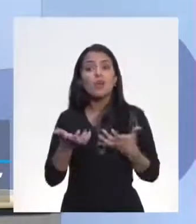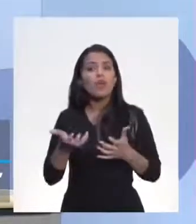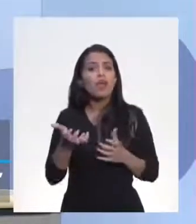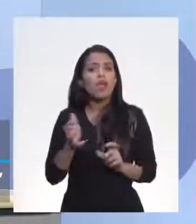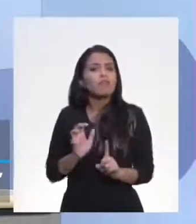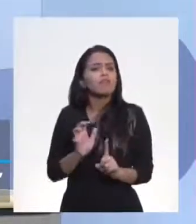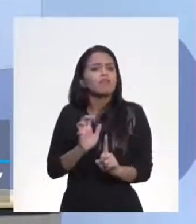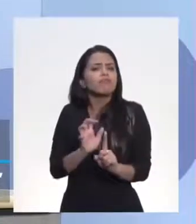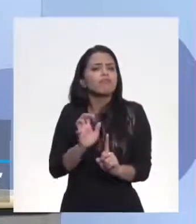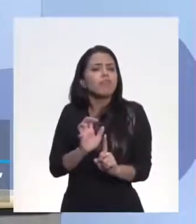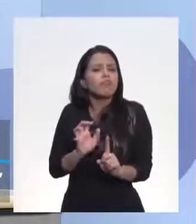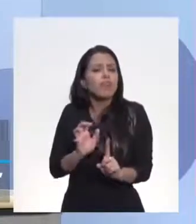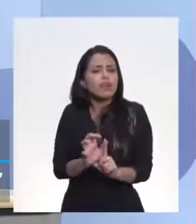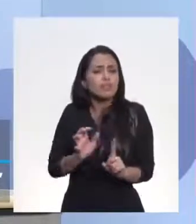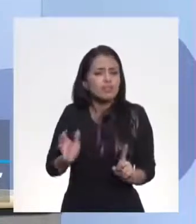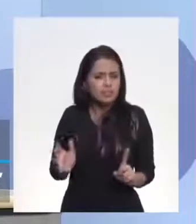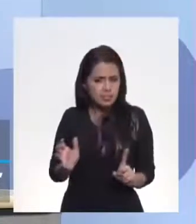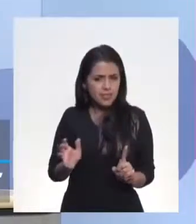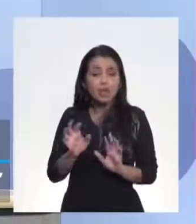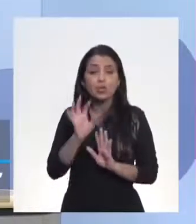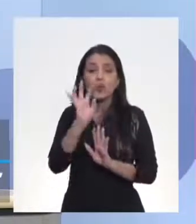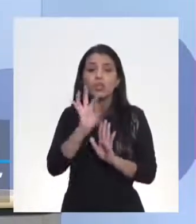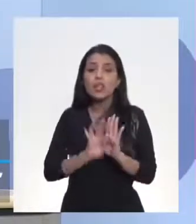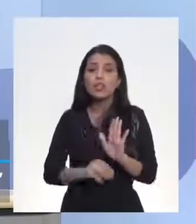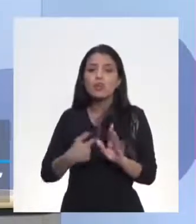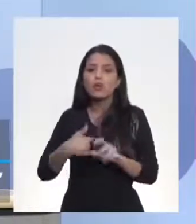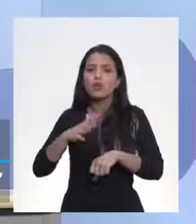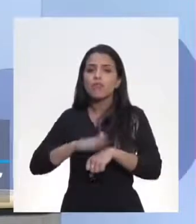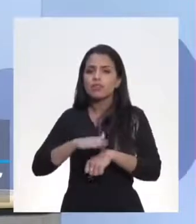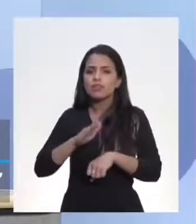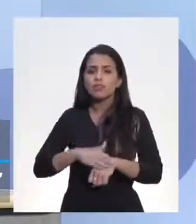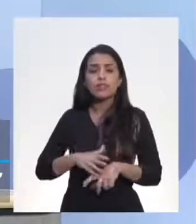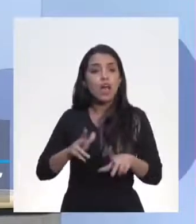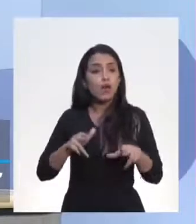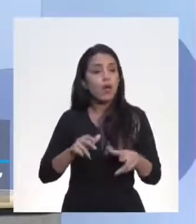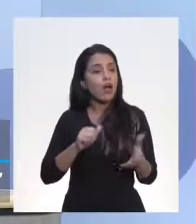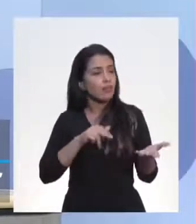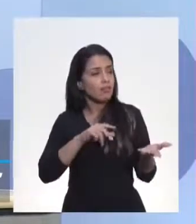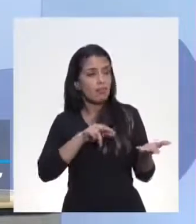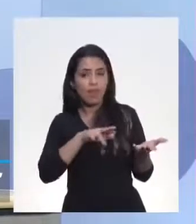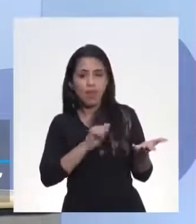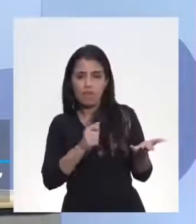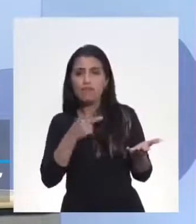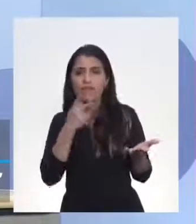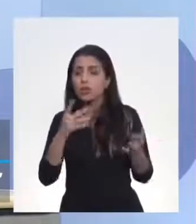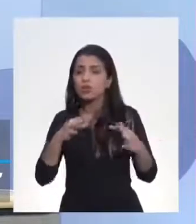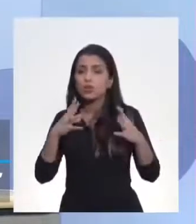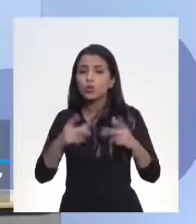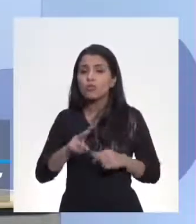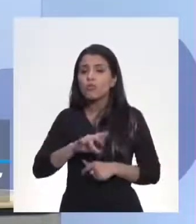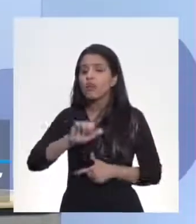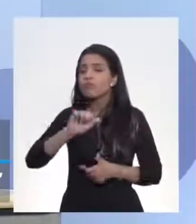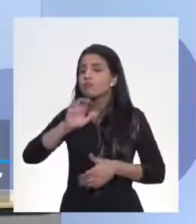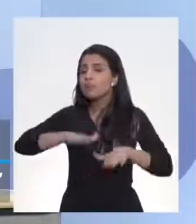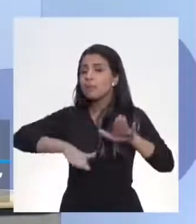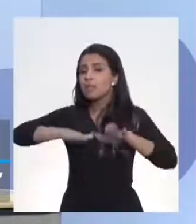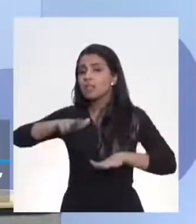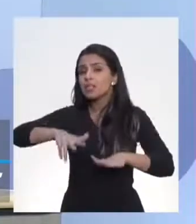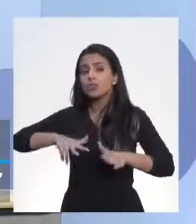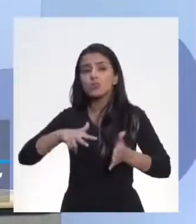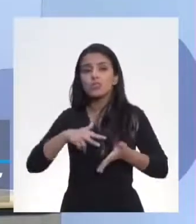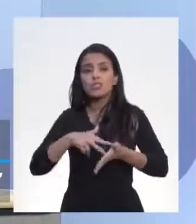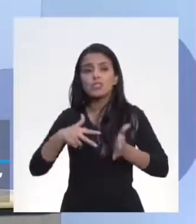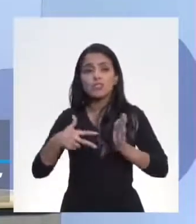quero colocar ali no texto que eu estou fazendo. É como a Andréia disse, tudo depende do jogo de sentido que eu quero